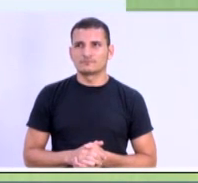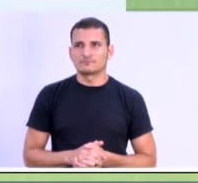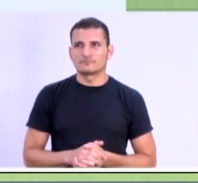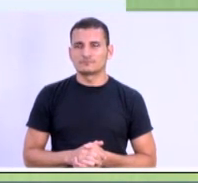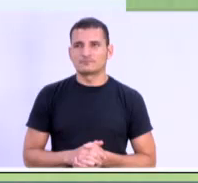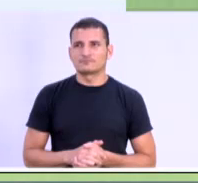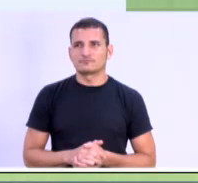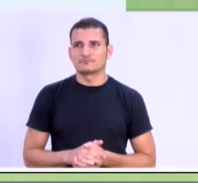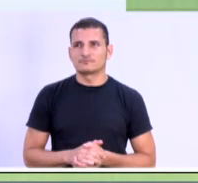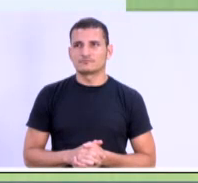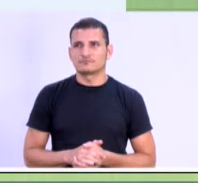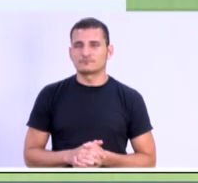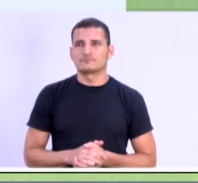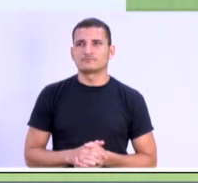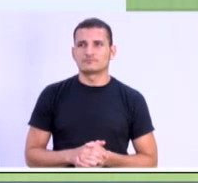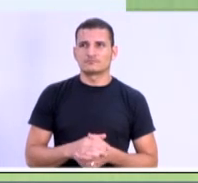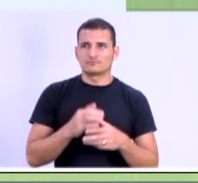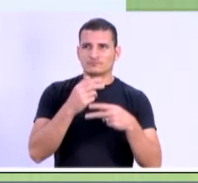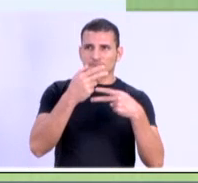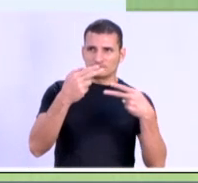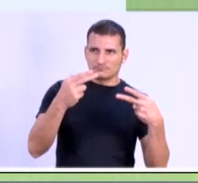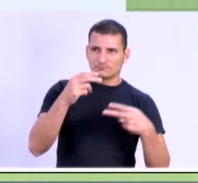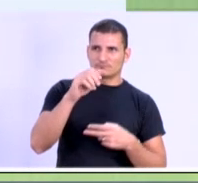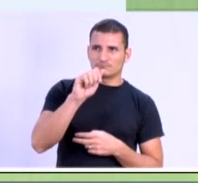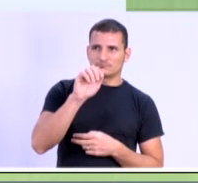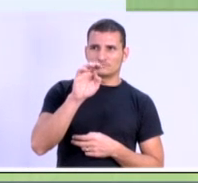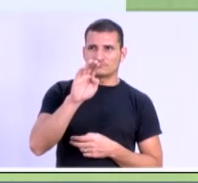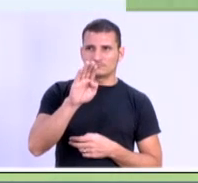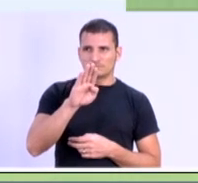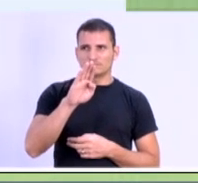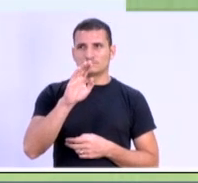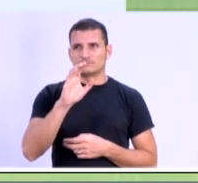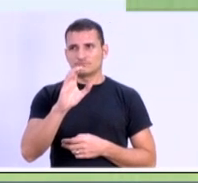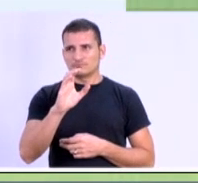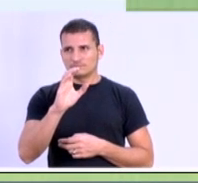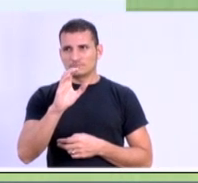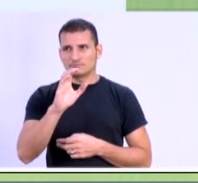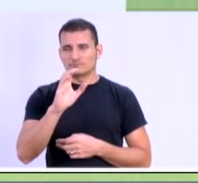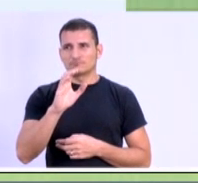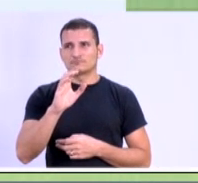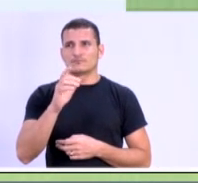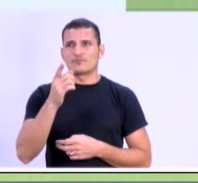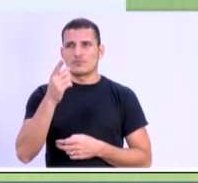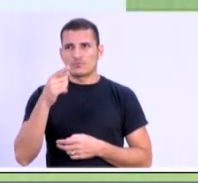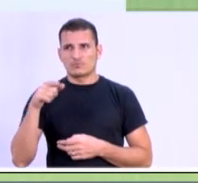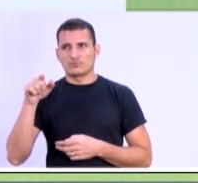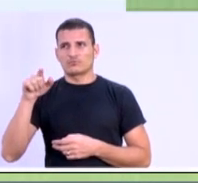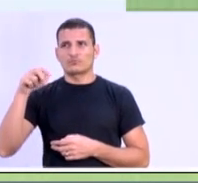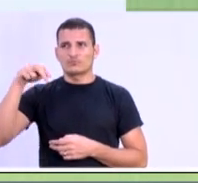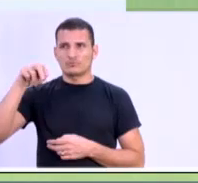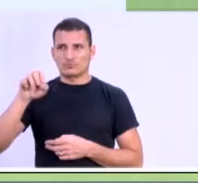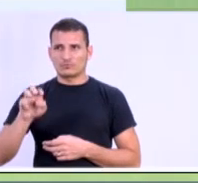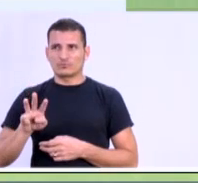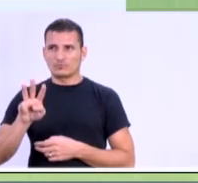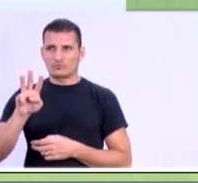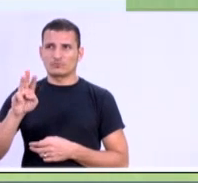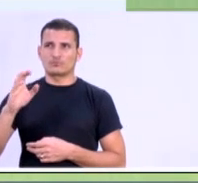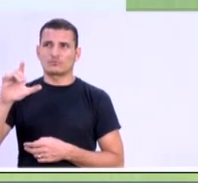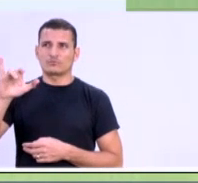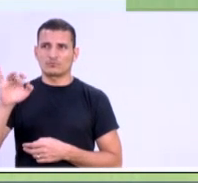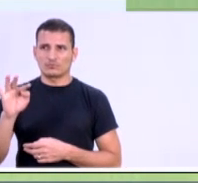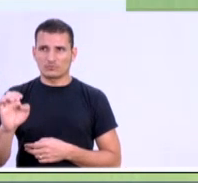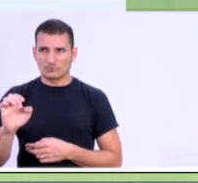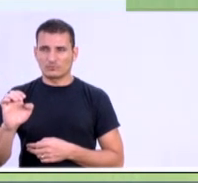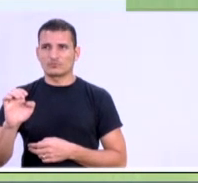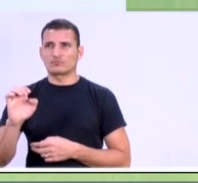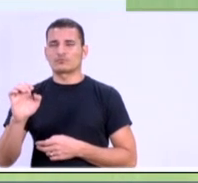um objeto chamado ABC, que é do tipo da classe cliente, e logo depois eu instanciei essa classe, criando o objeto. Agora